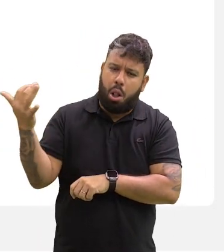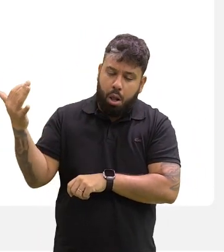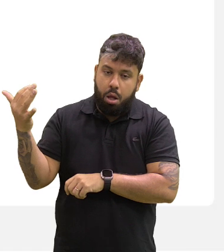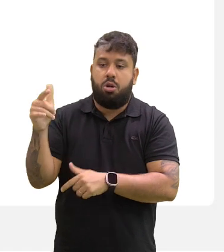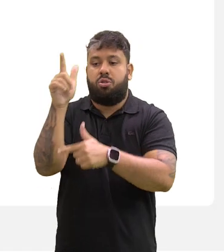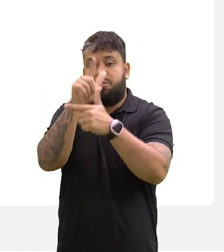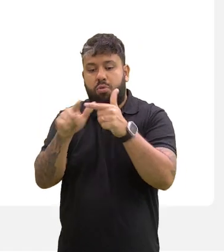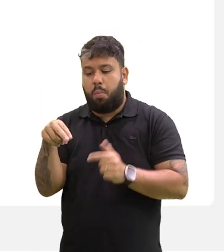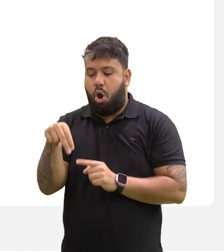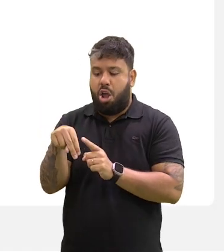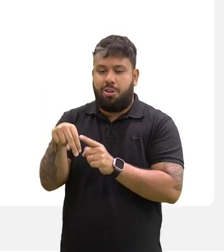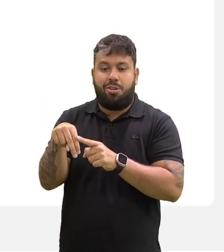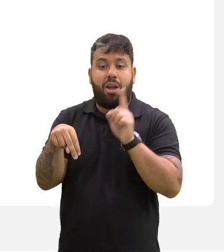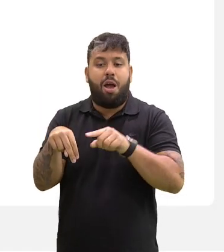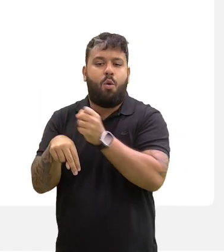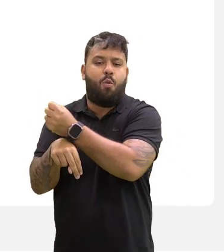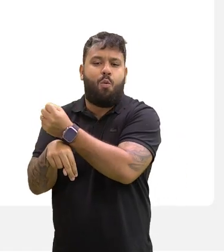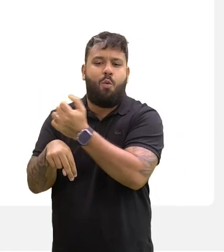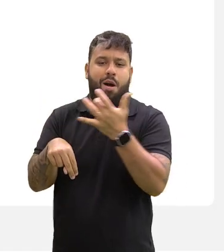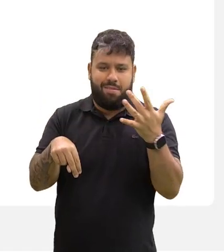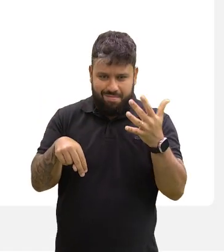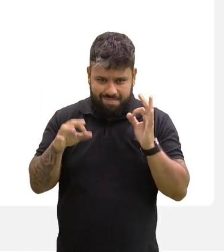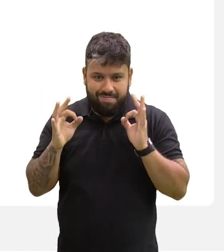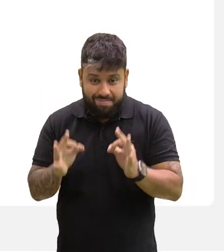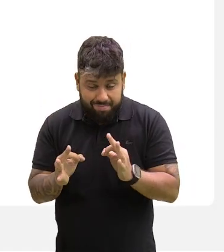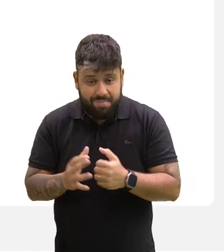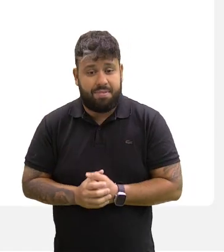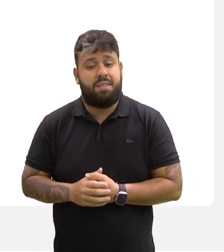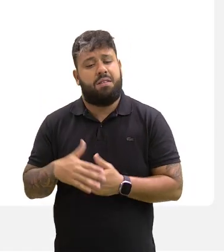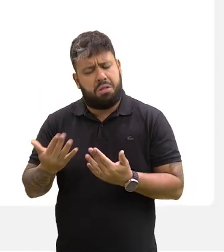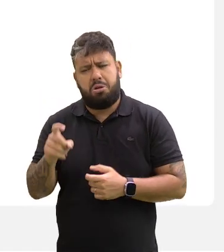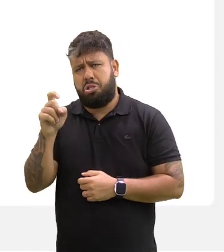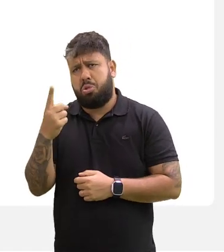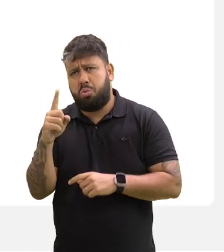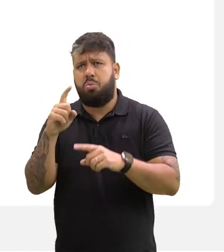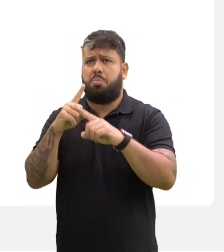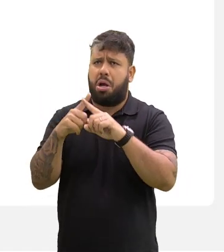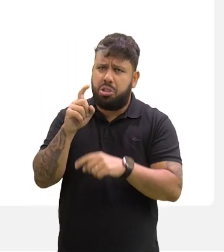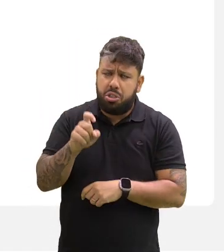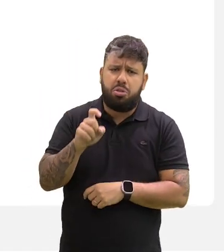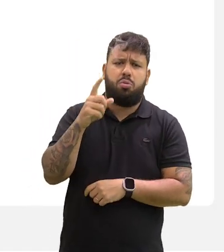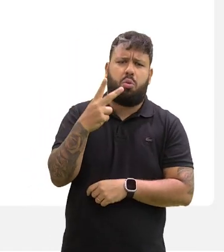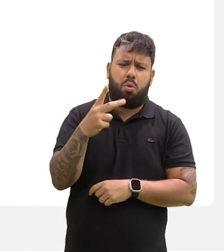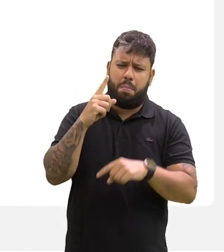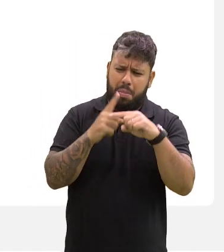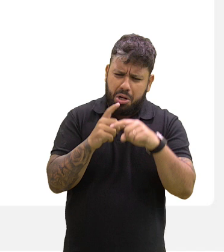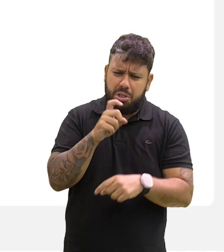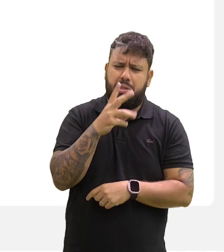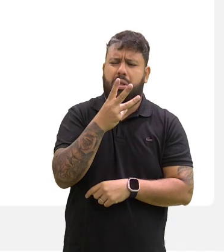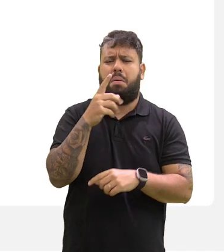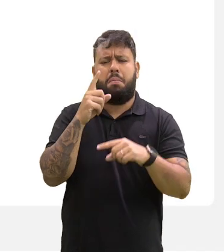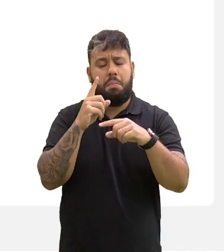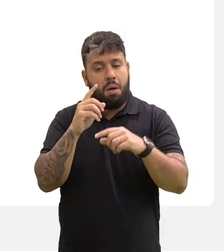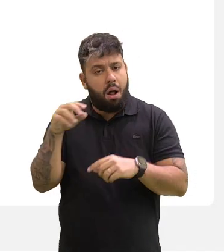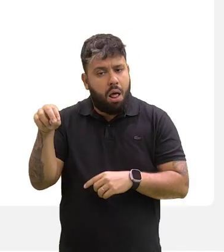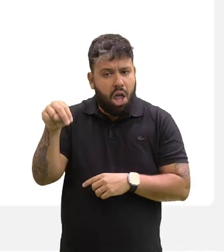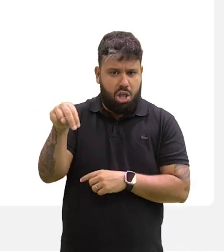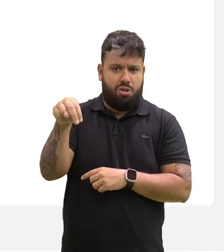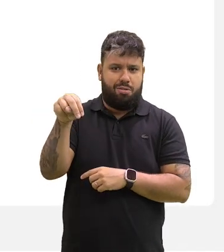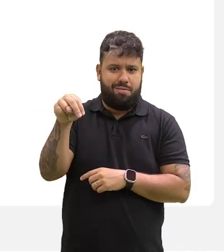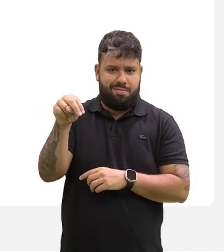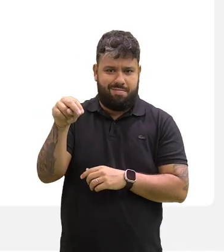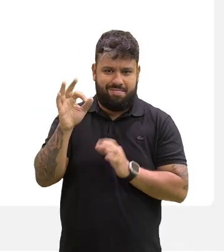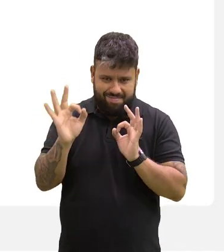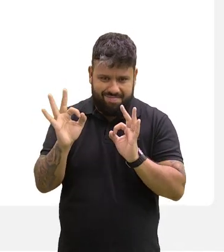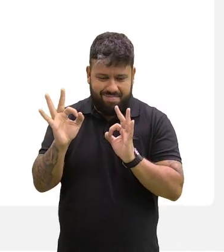n. Então, a média aritmética é tão somente x1 mais x2 mais x3 mais xn dividido por n. Nós temos aqui duas